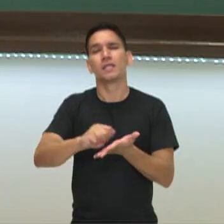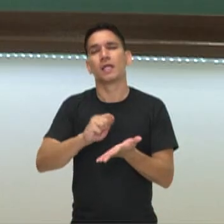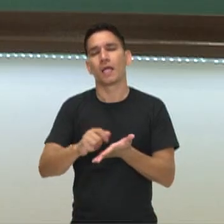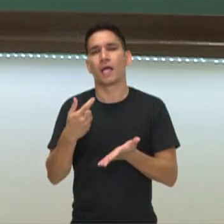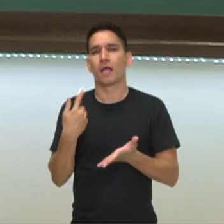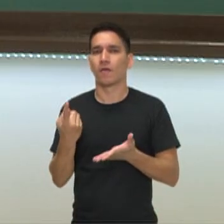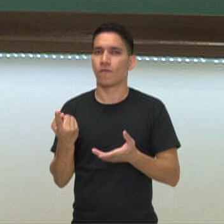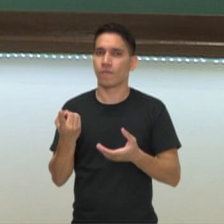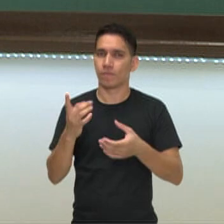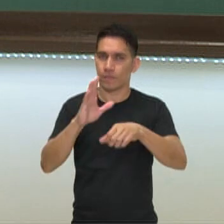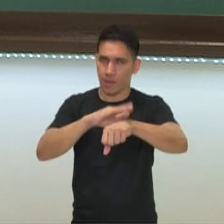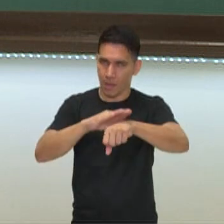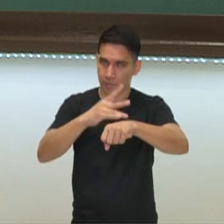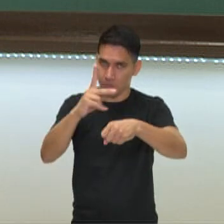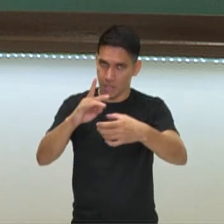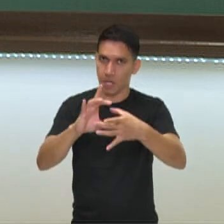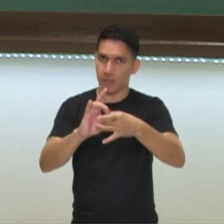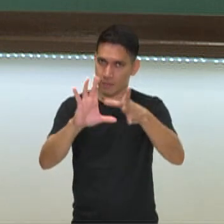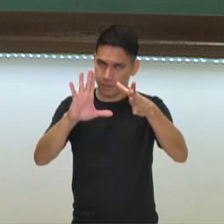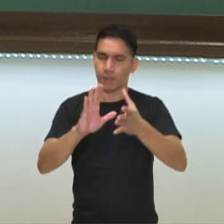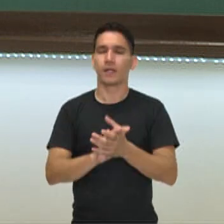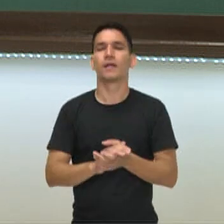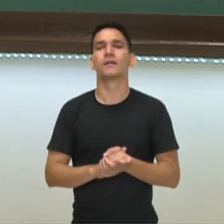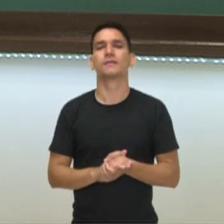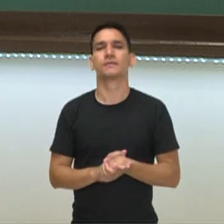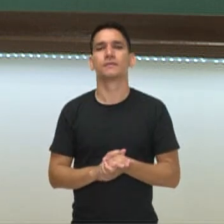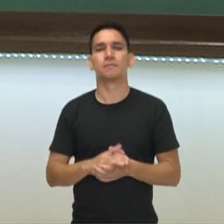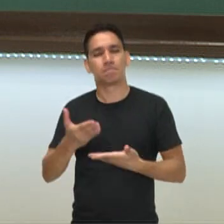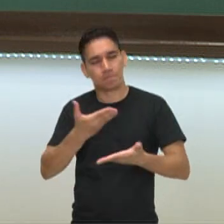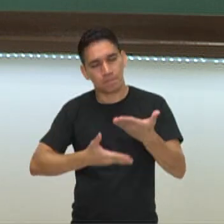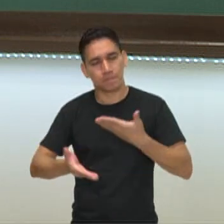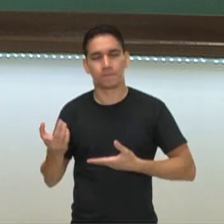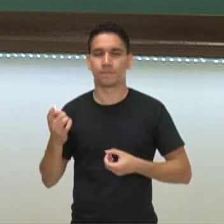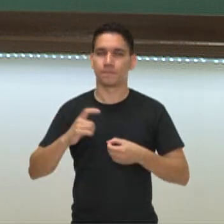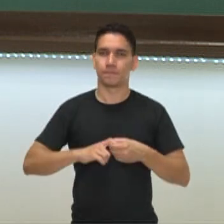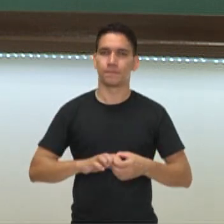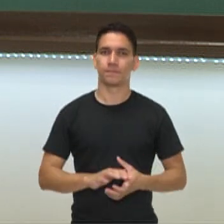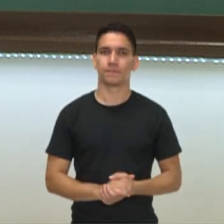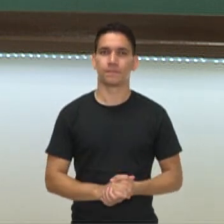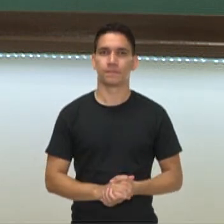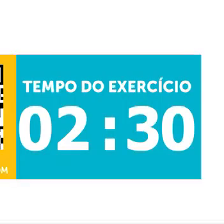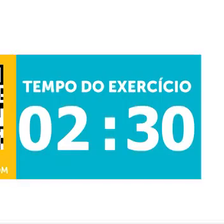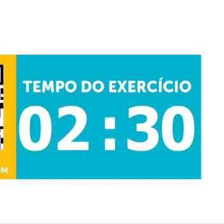que agora você vai ter a chance de participar da aula. Vamos lá?